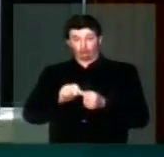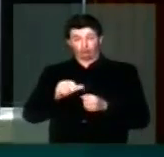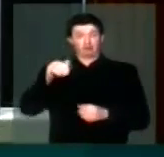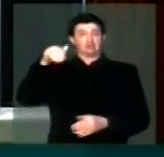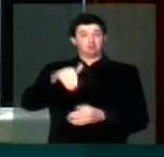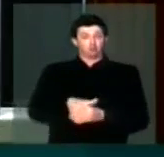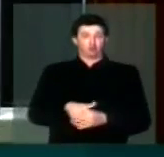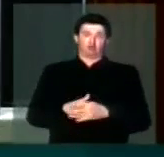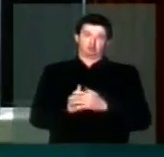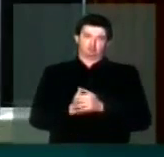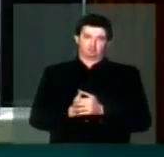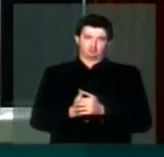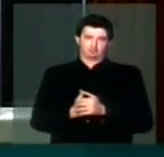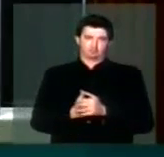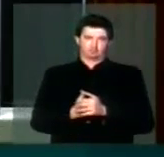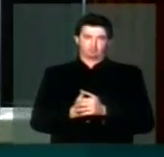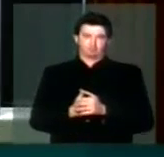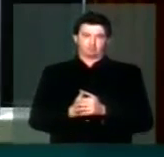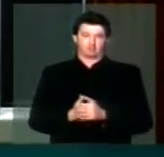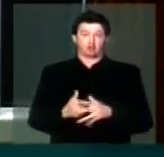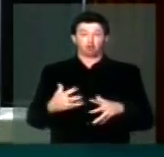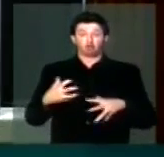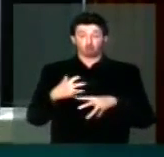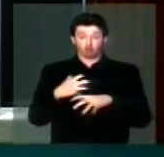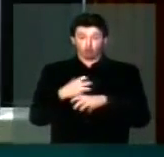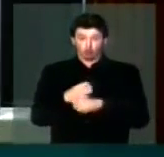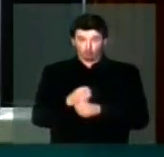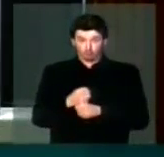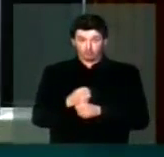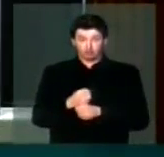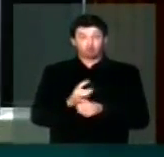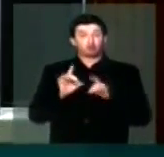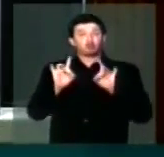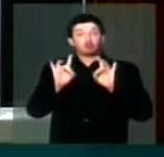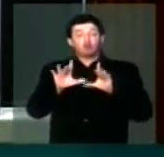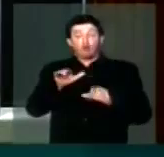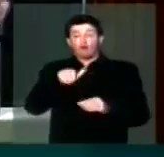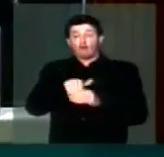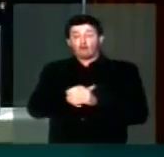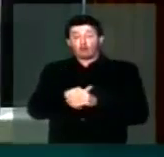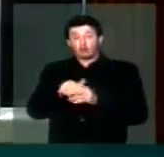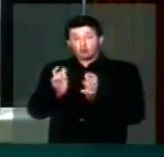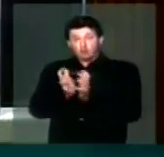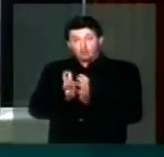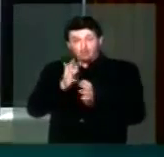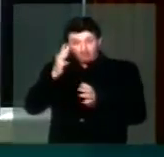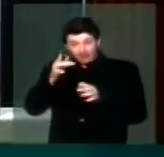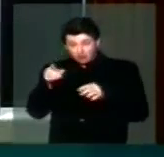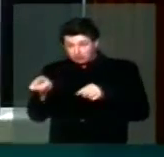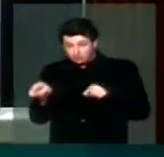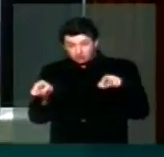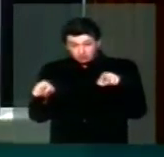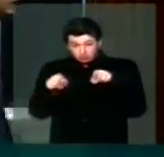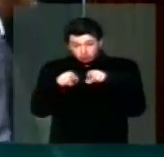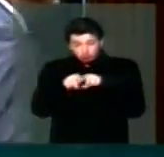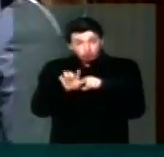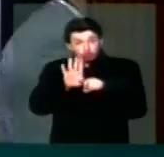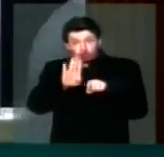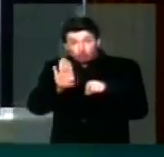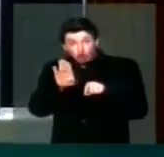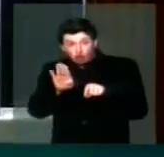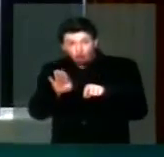urnas. Ou seja, soma-se exclusivamente os votos dos partidos fundidos